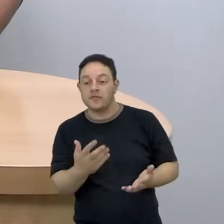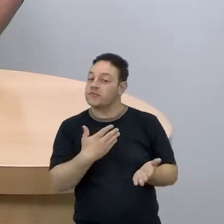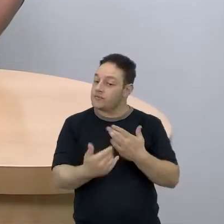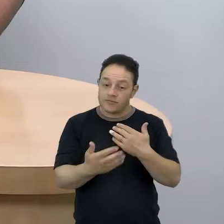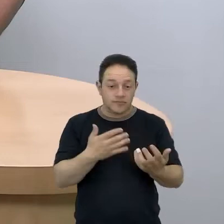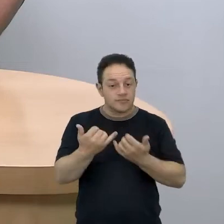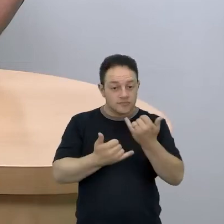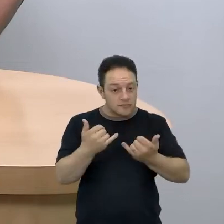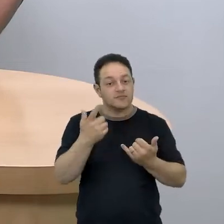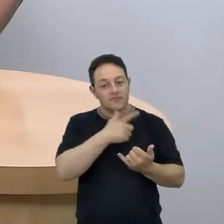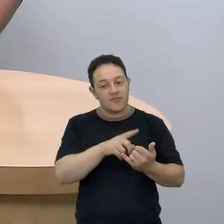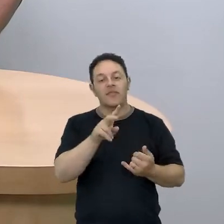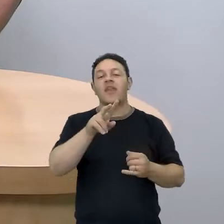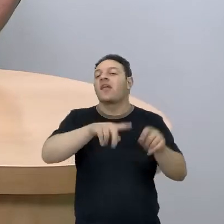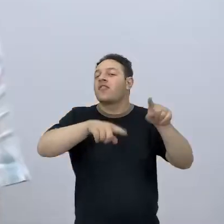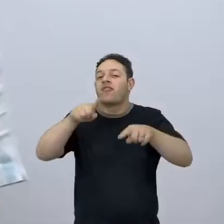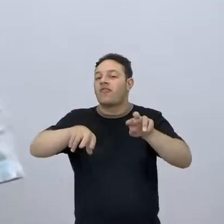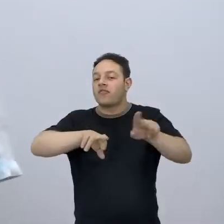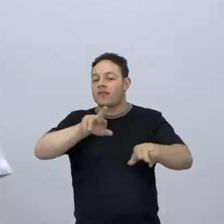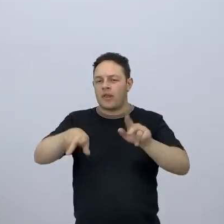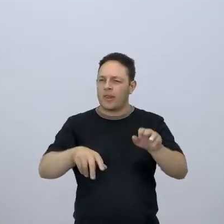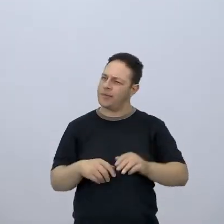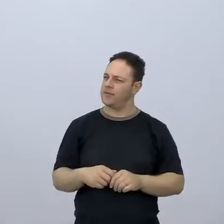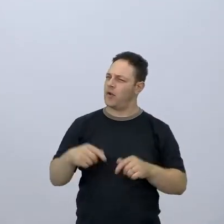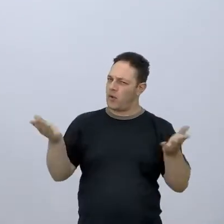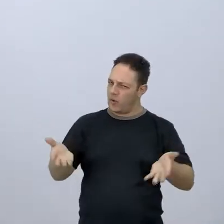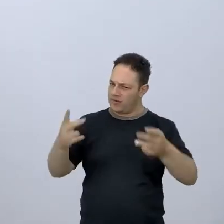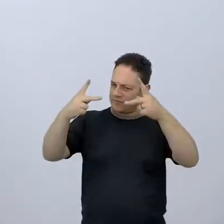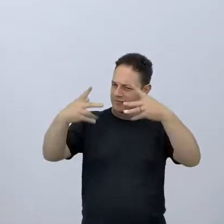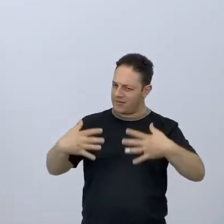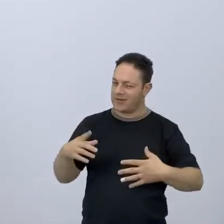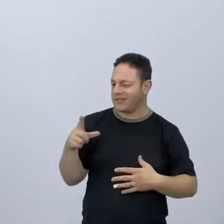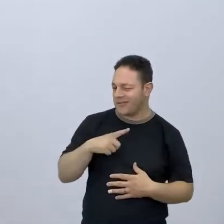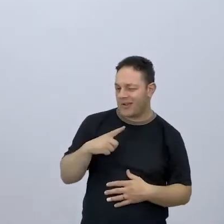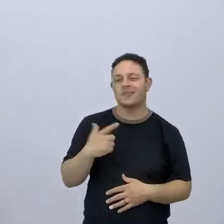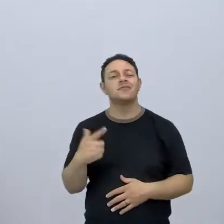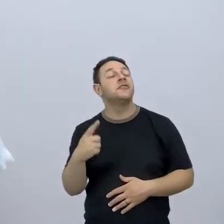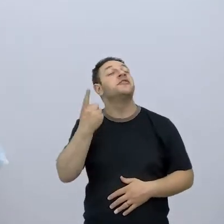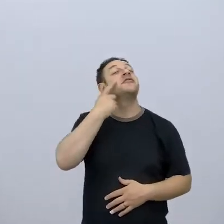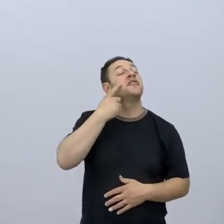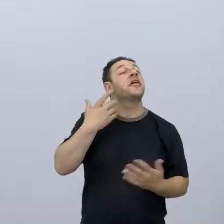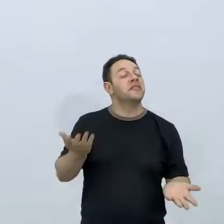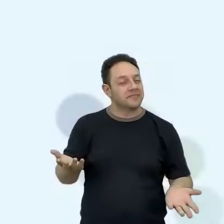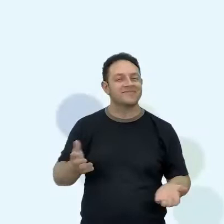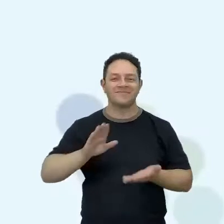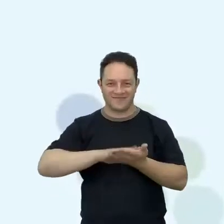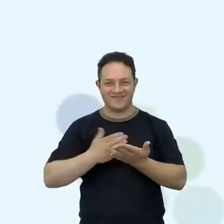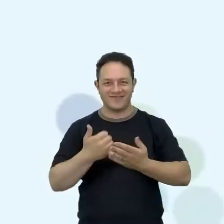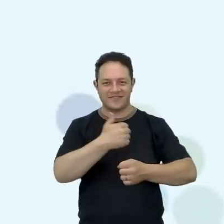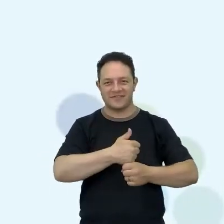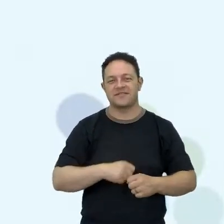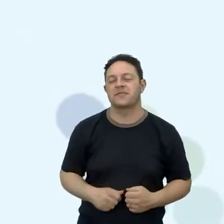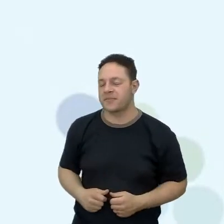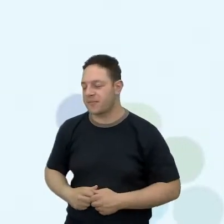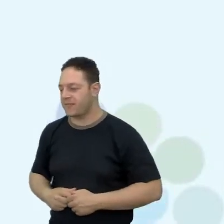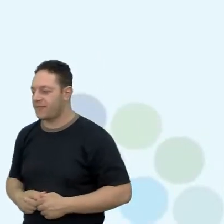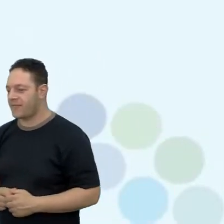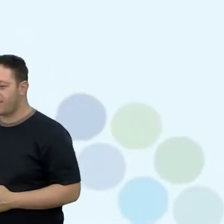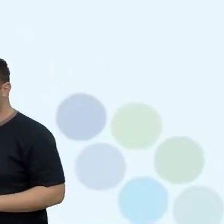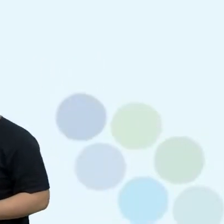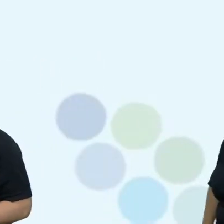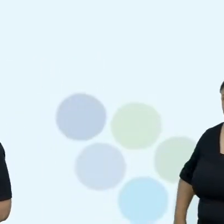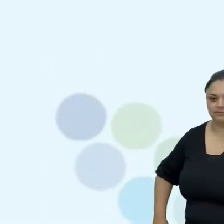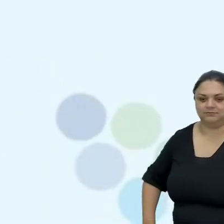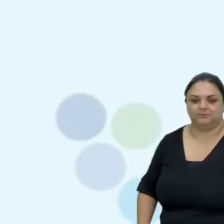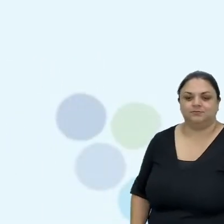pontuação, você cria variável. Será que nessa programação de hoje tem variável? Vamos ver. Vamos lá. Qual é o